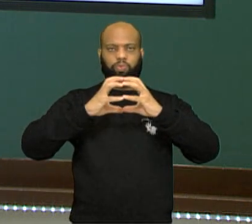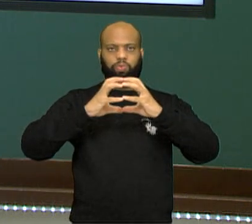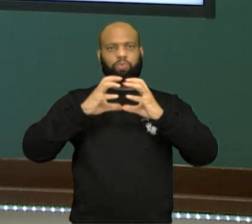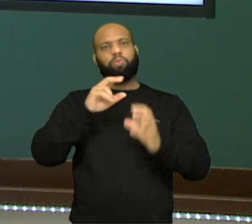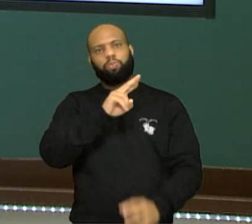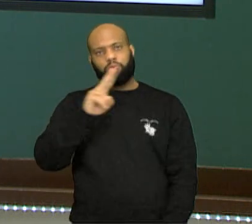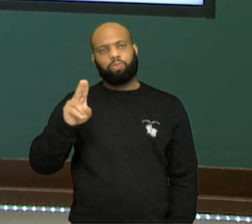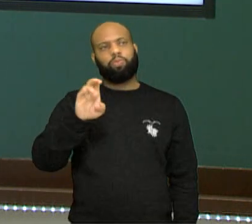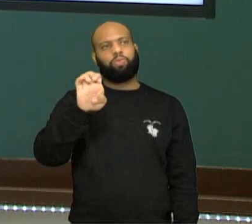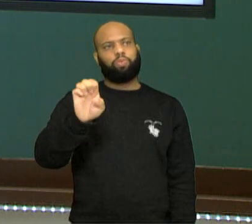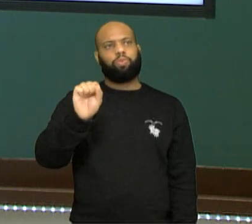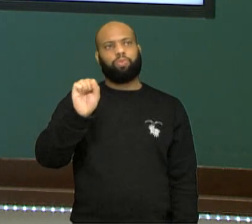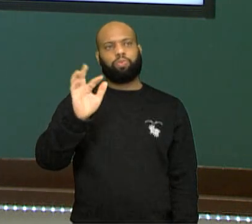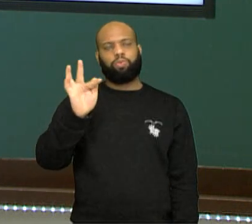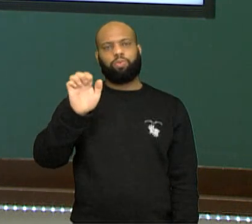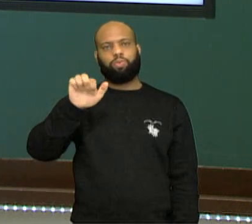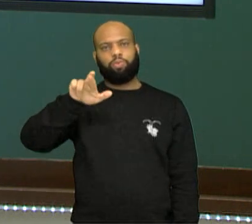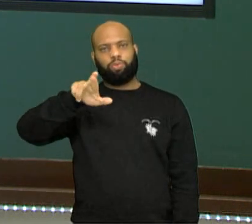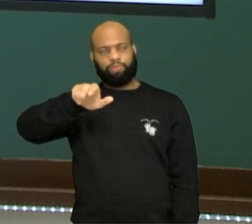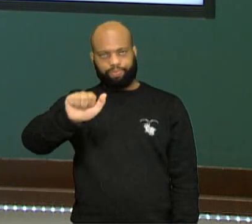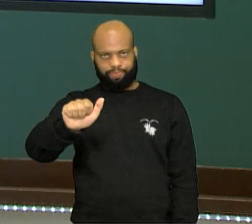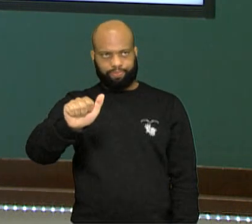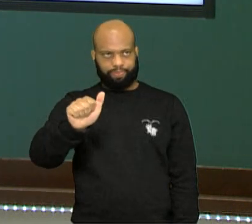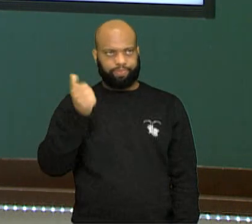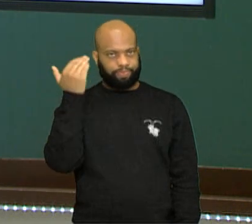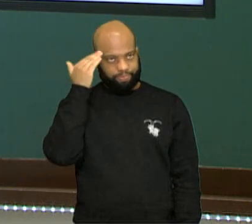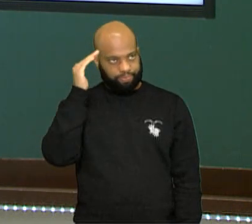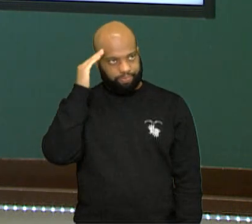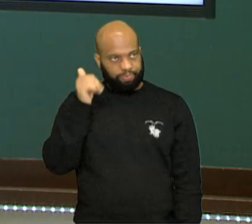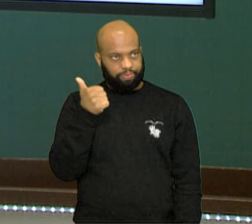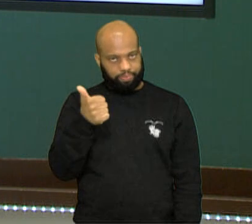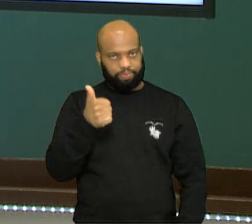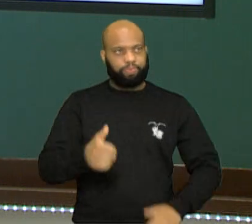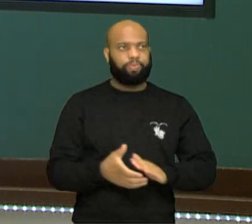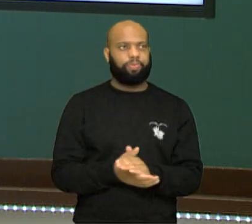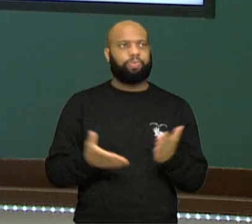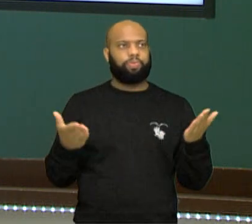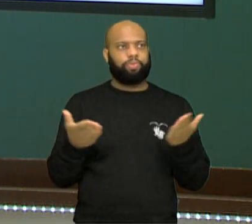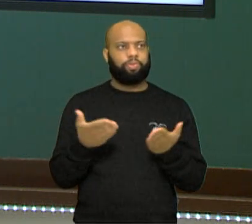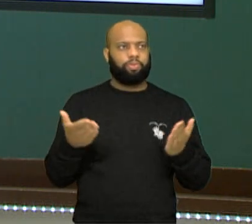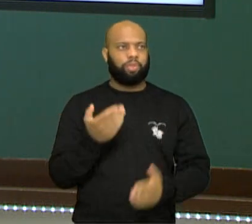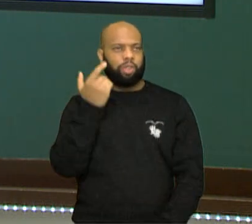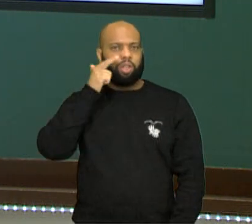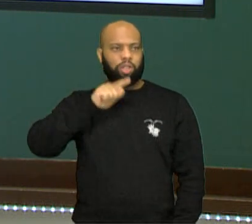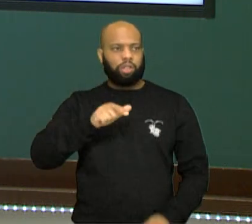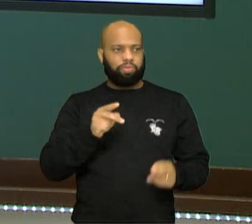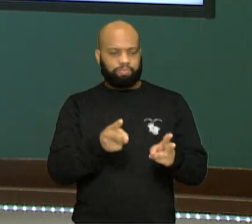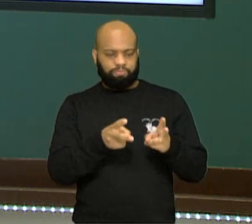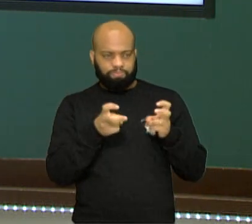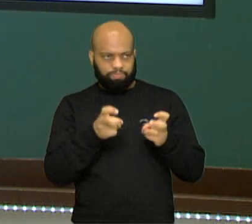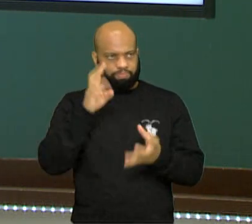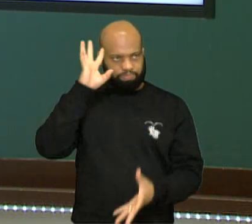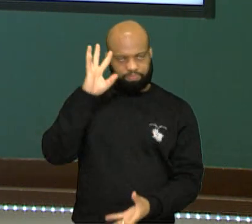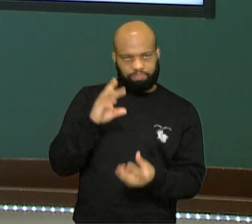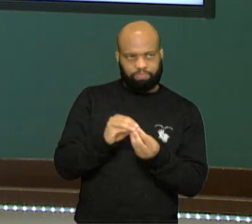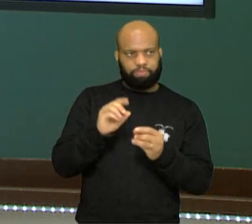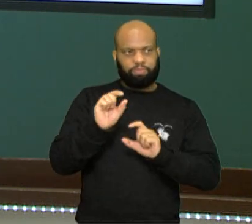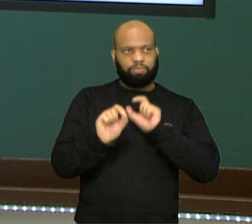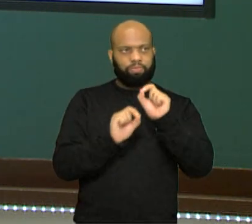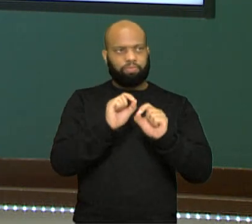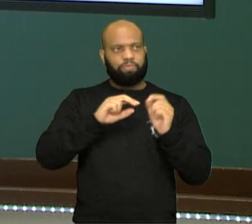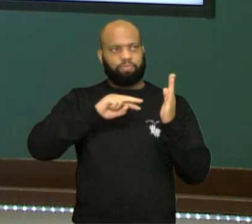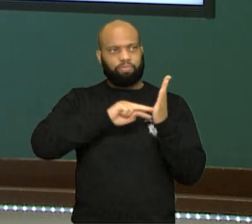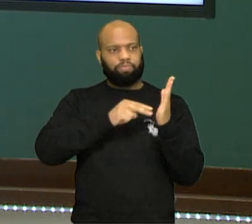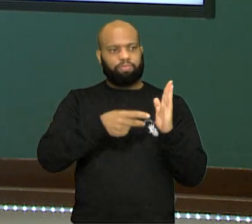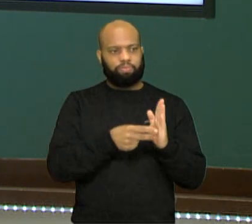gente conhece como esfera. Tranquilo? Bem, agora a gente já consegue ver e compreender o